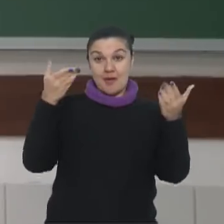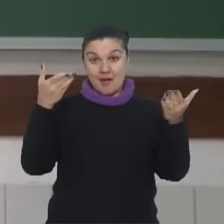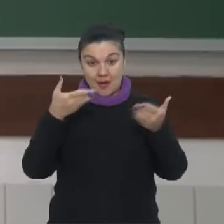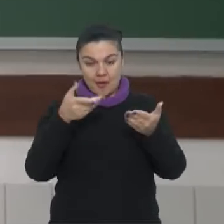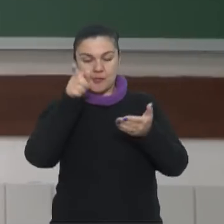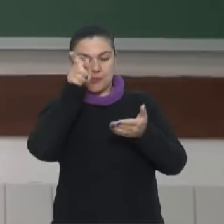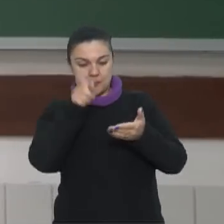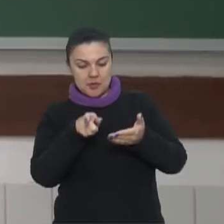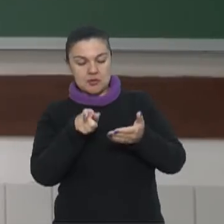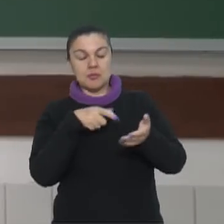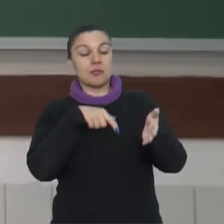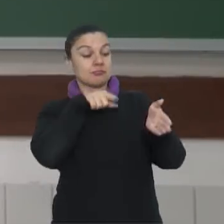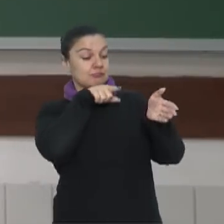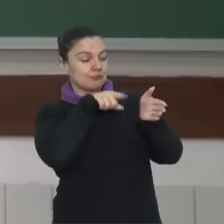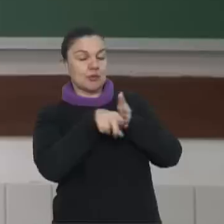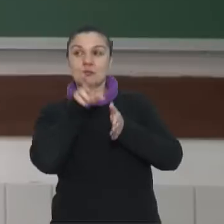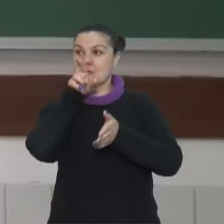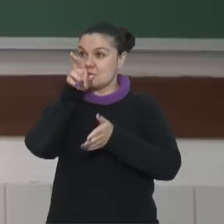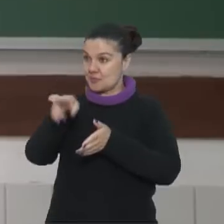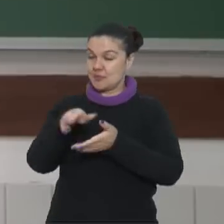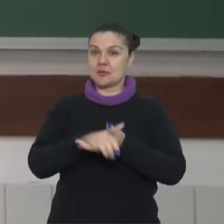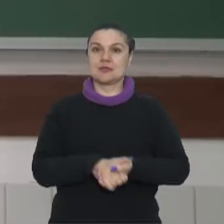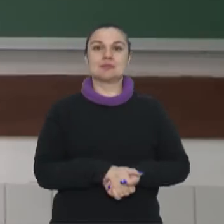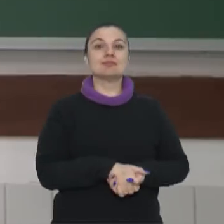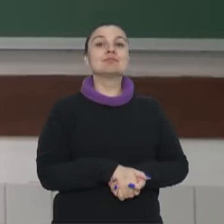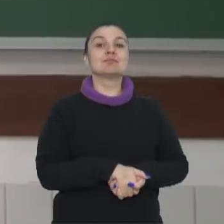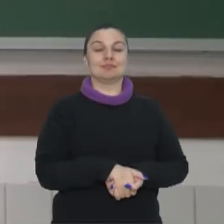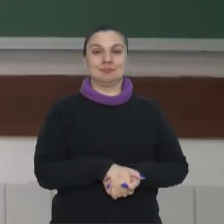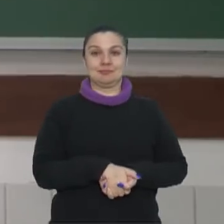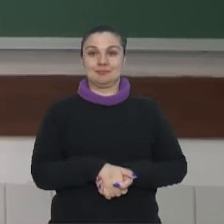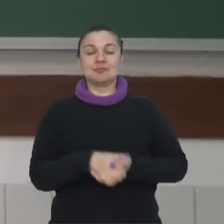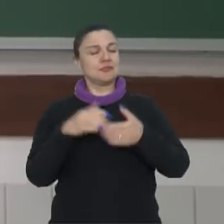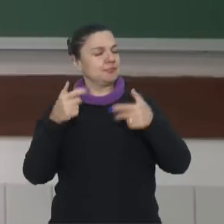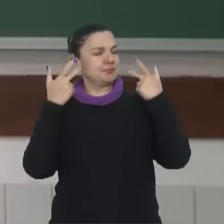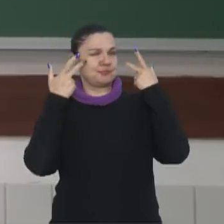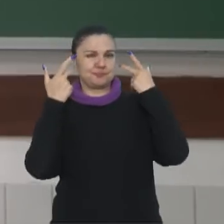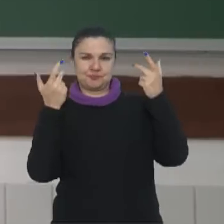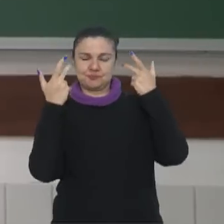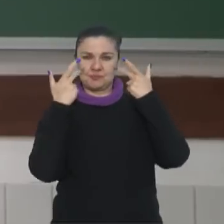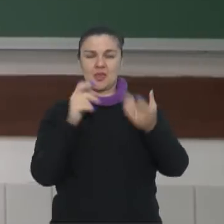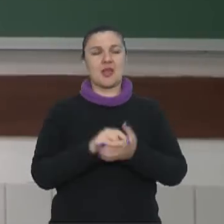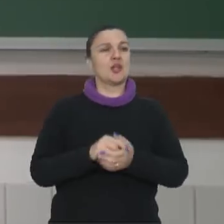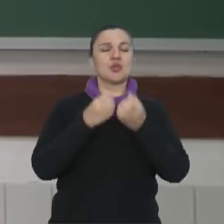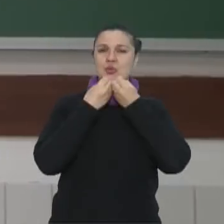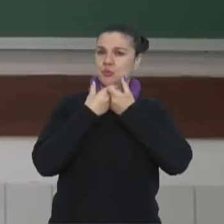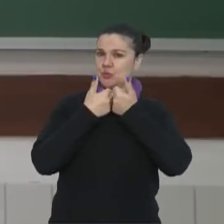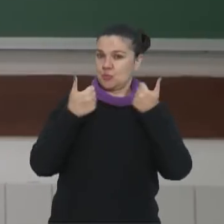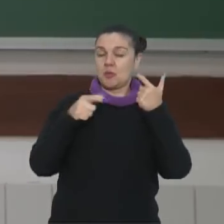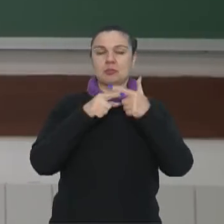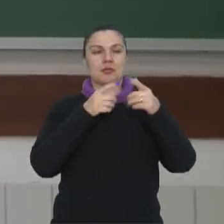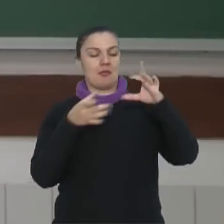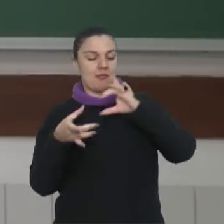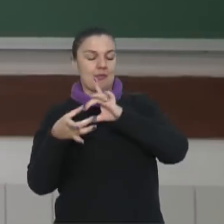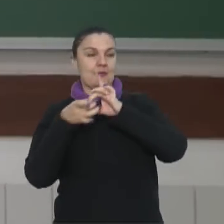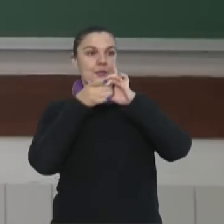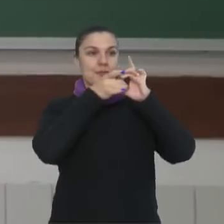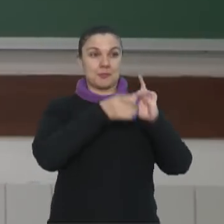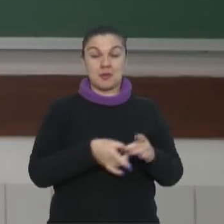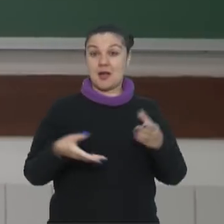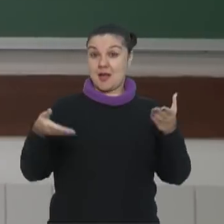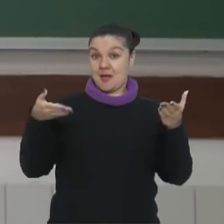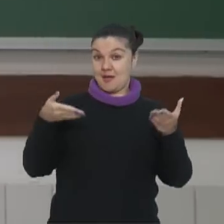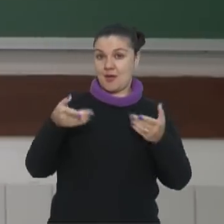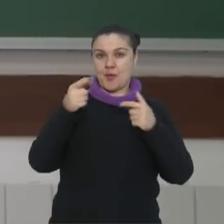dentro da pergunta e resposta que a gente leu, certo? Então, é comum, tudo bem, porque faz parte, tá certo?